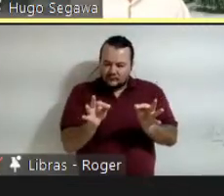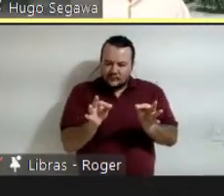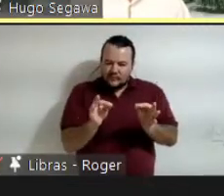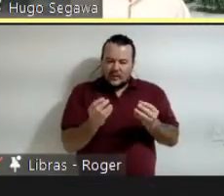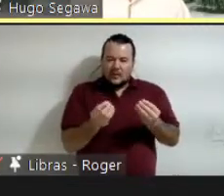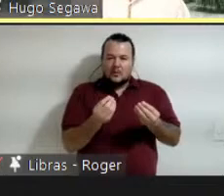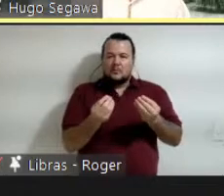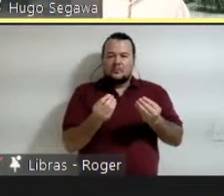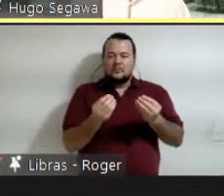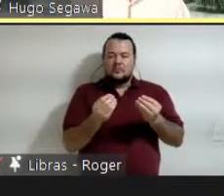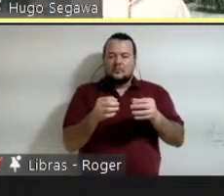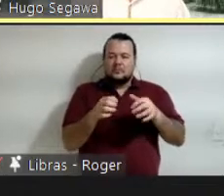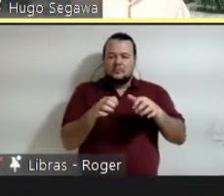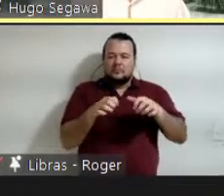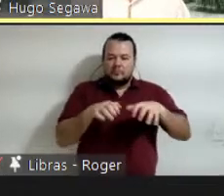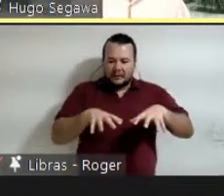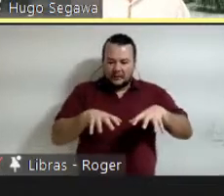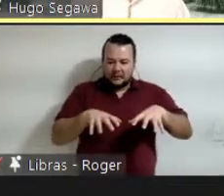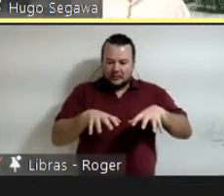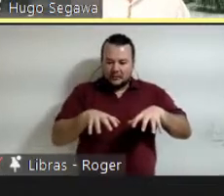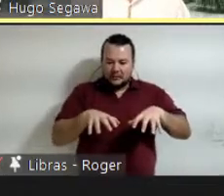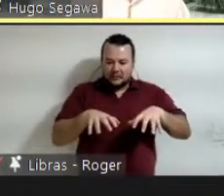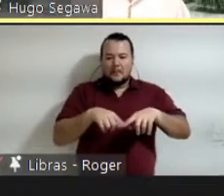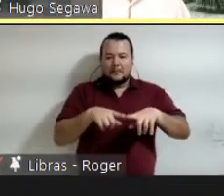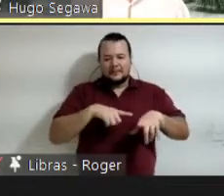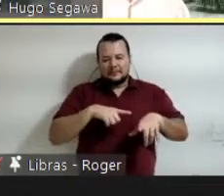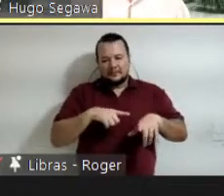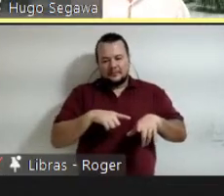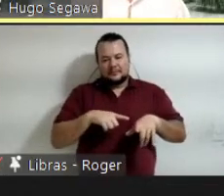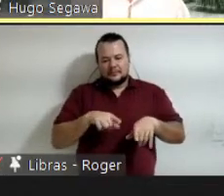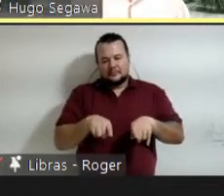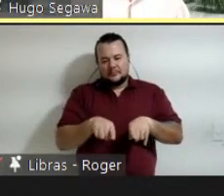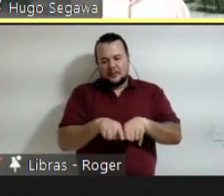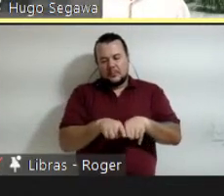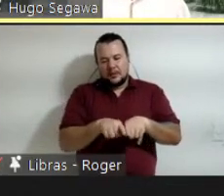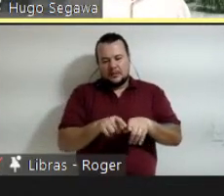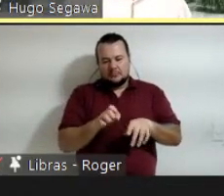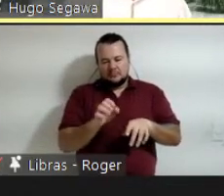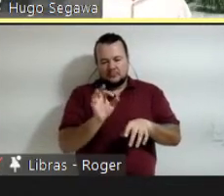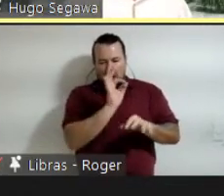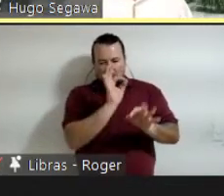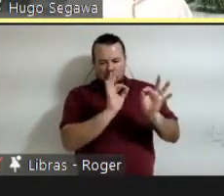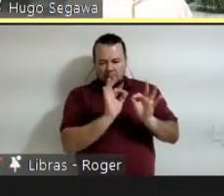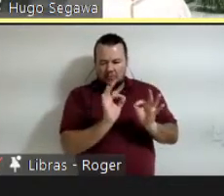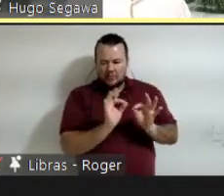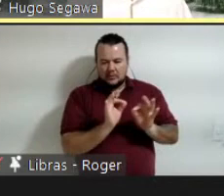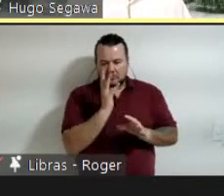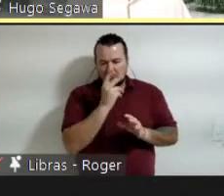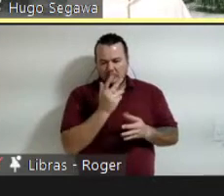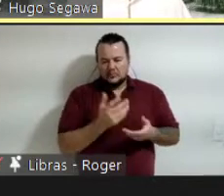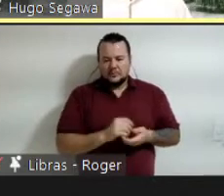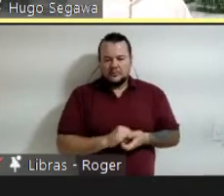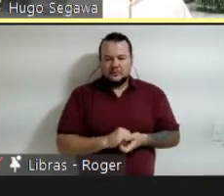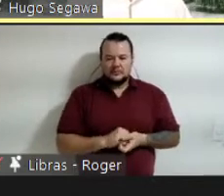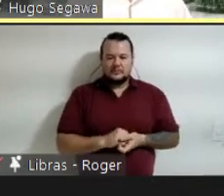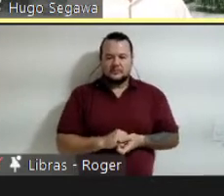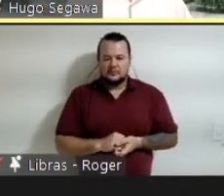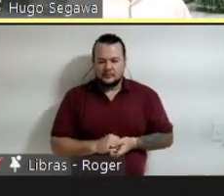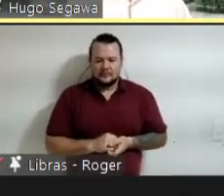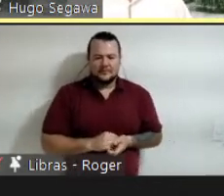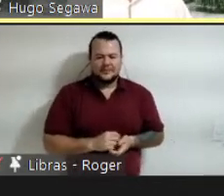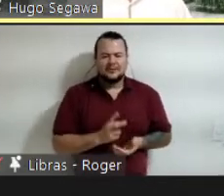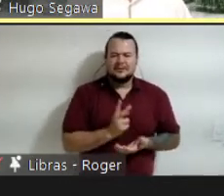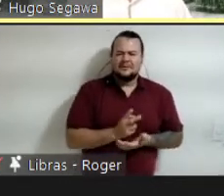Mas também tem uma questão estética. Outra coisa importante, a gente sempre lembra da fachada norte,